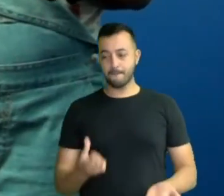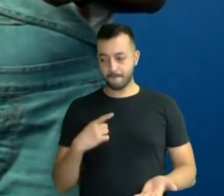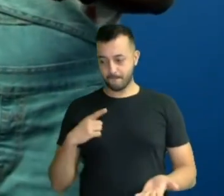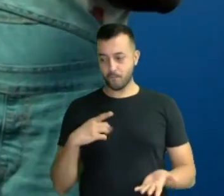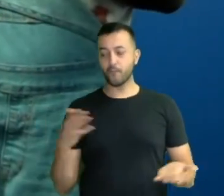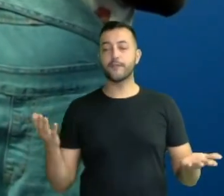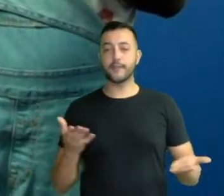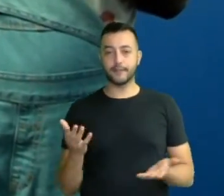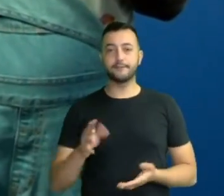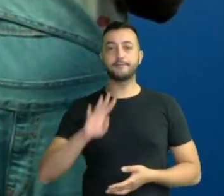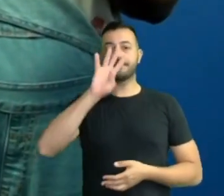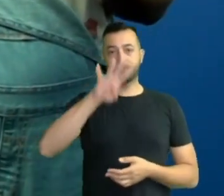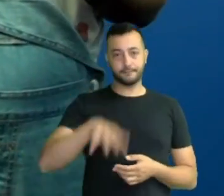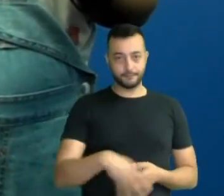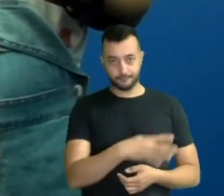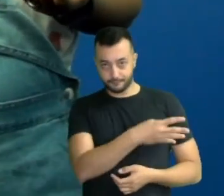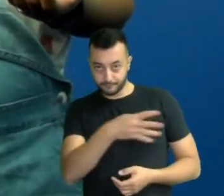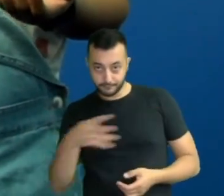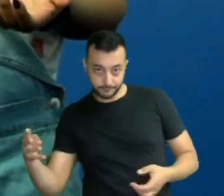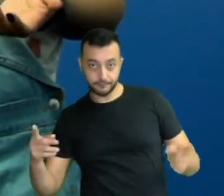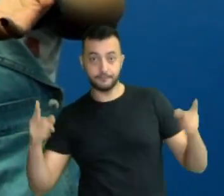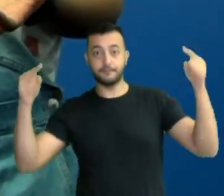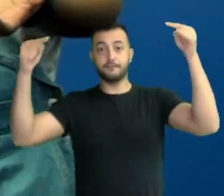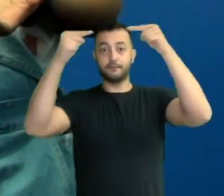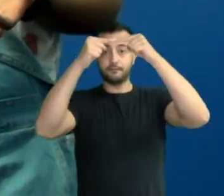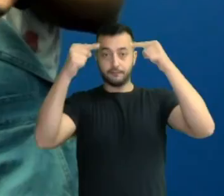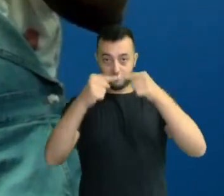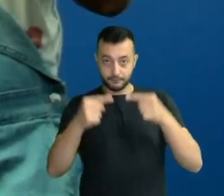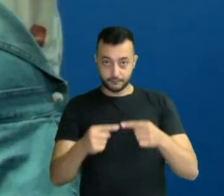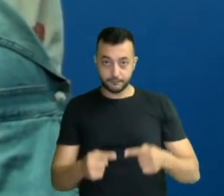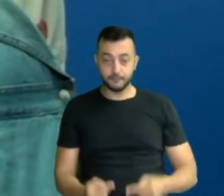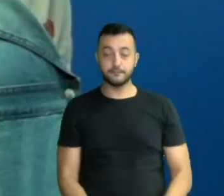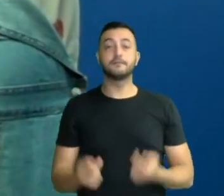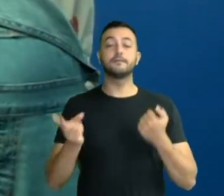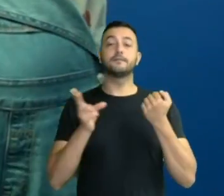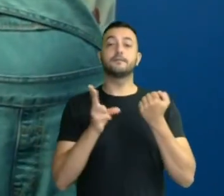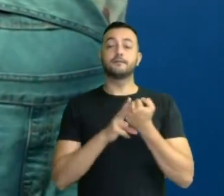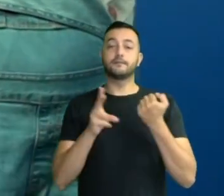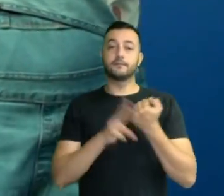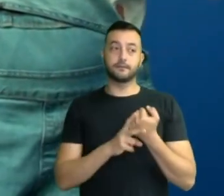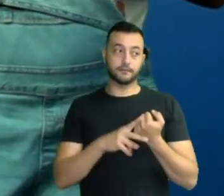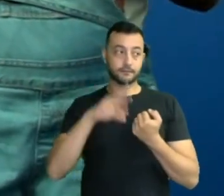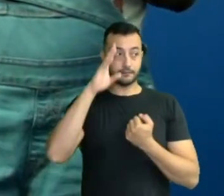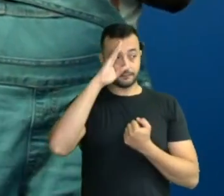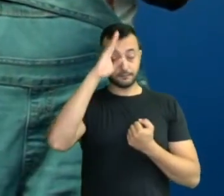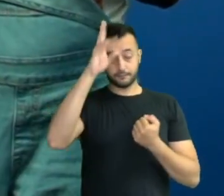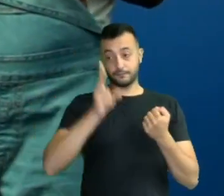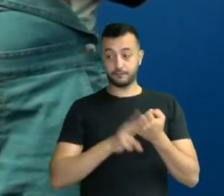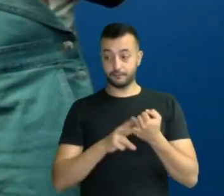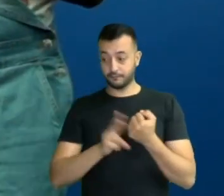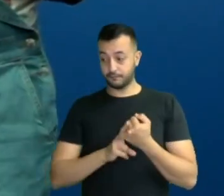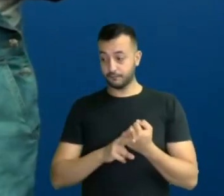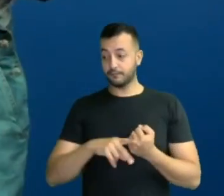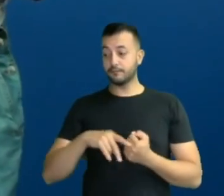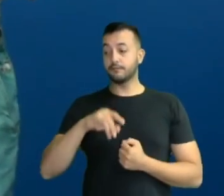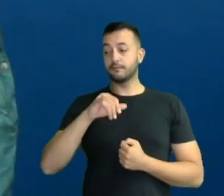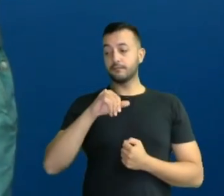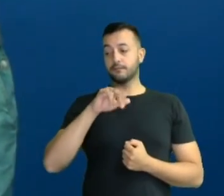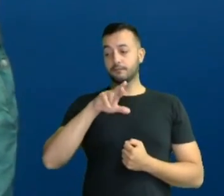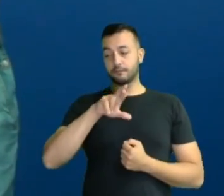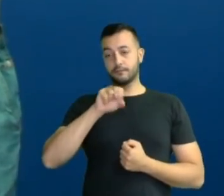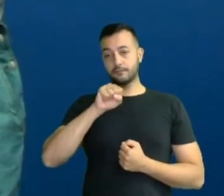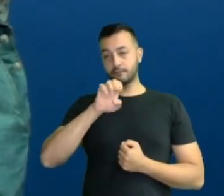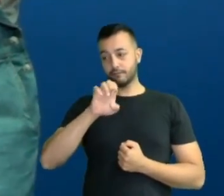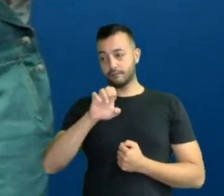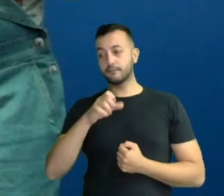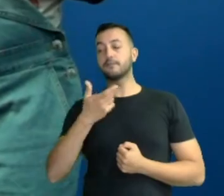para vocês algumas conjugações do verbo, tá? Dos principais verbos, que é o verbo ir-se